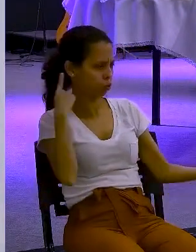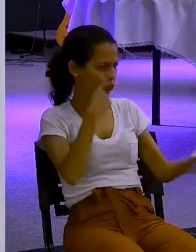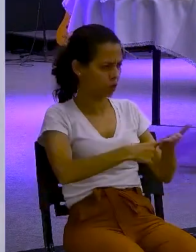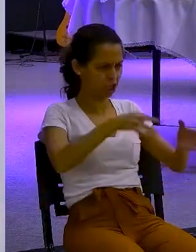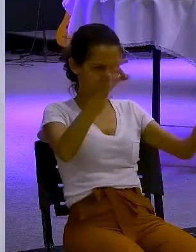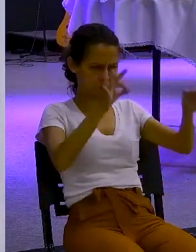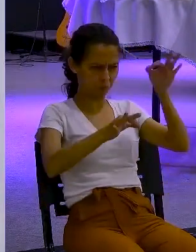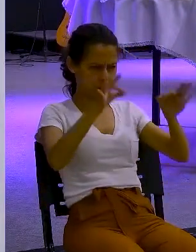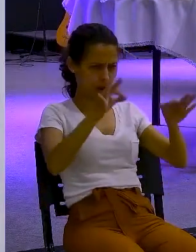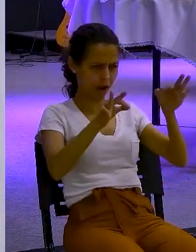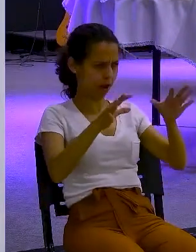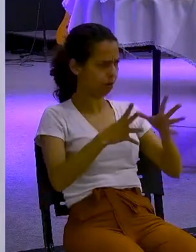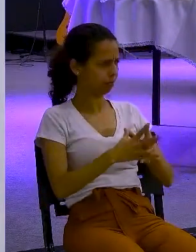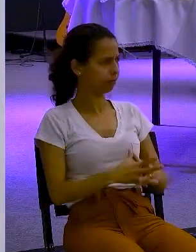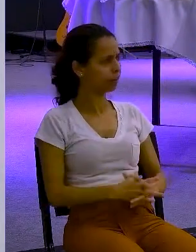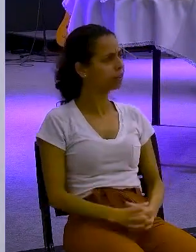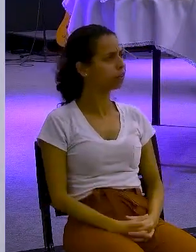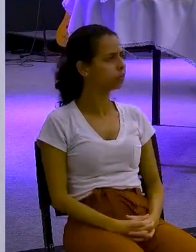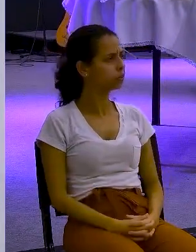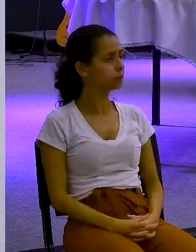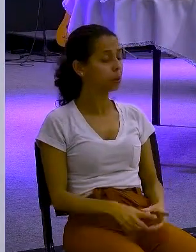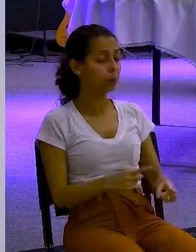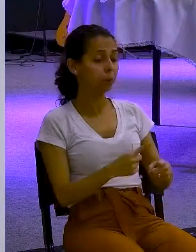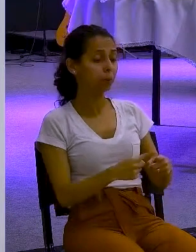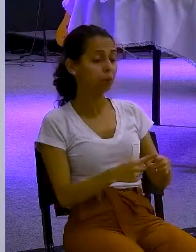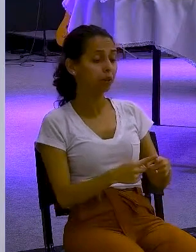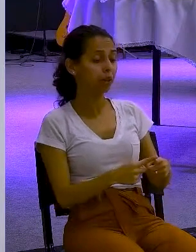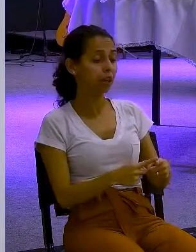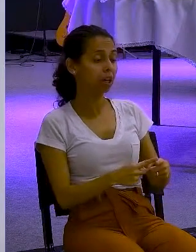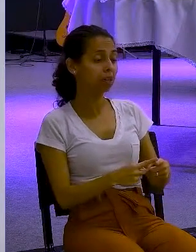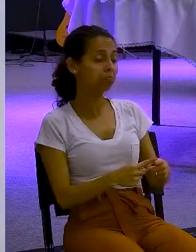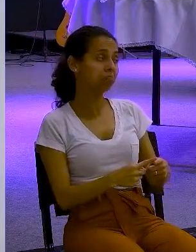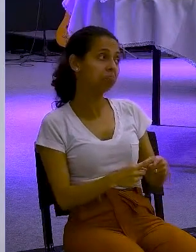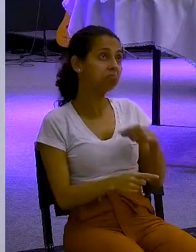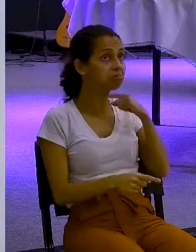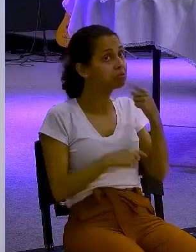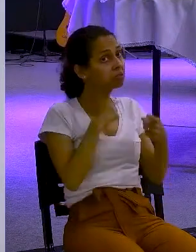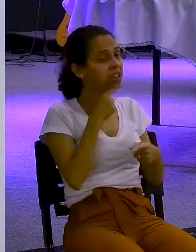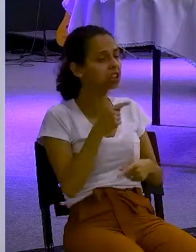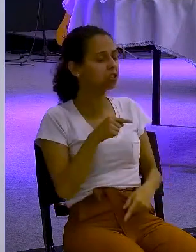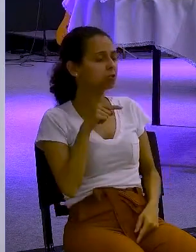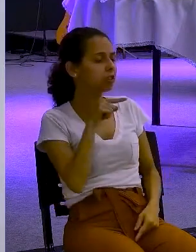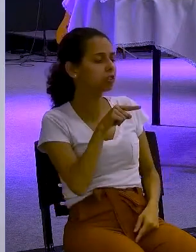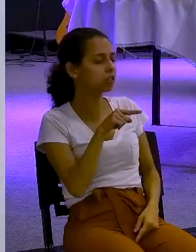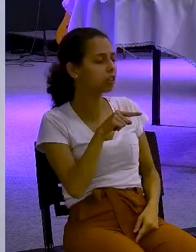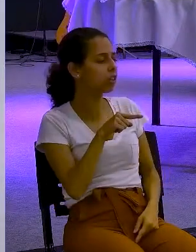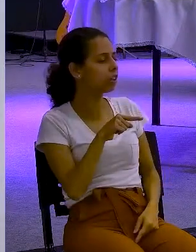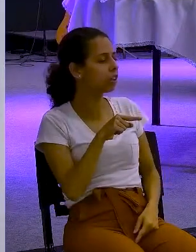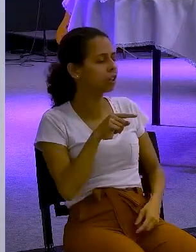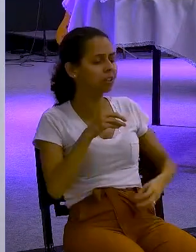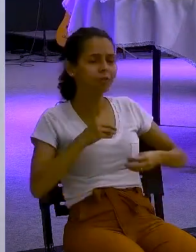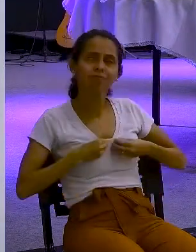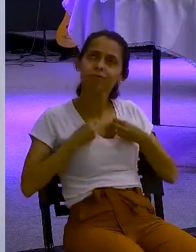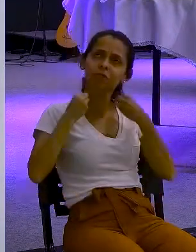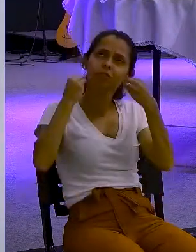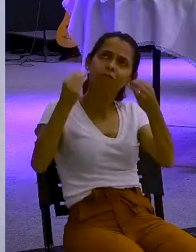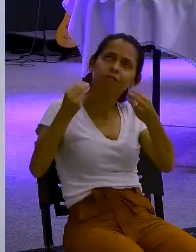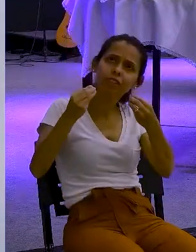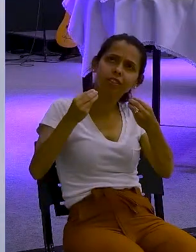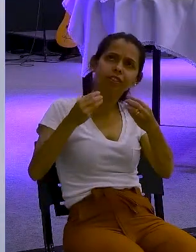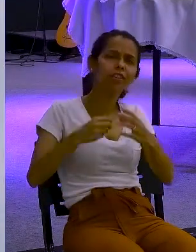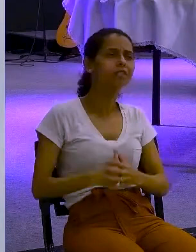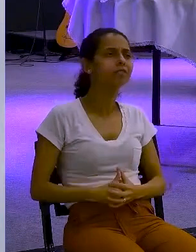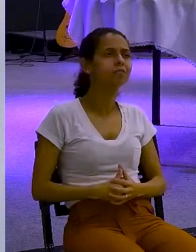Porque talvez até hoje você não tenha se rendido a Ele. Porque talvez até hoje o seu relacionamento com Ele vem sendo